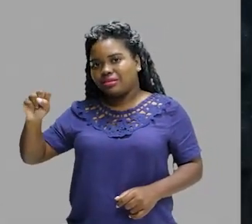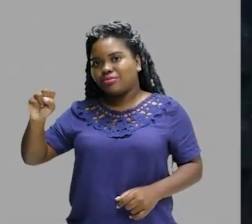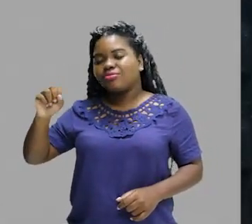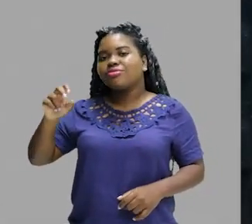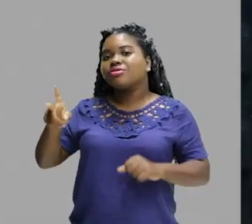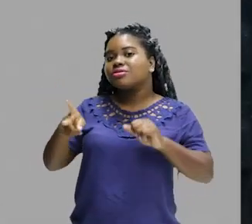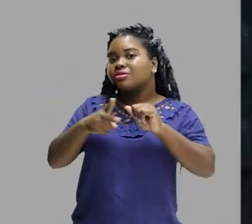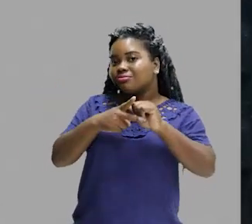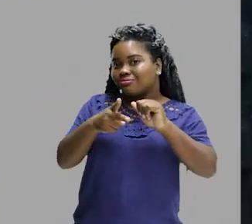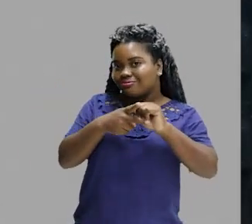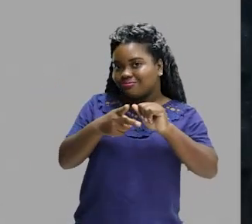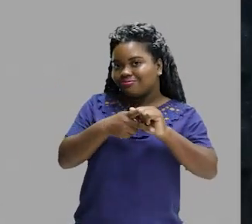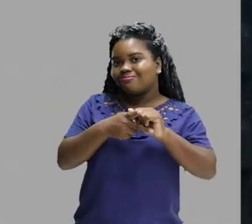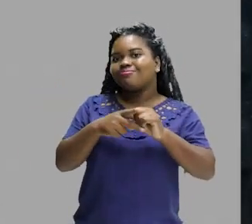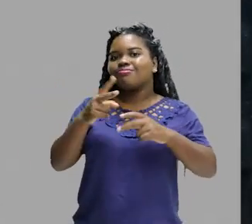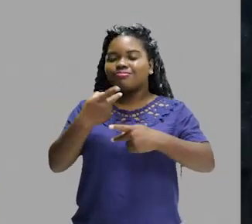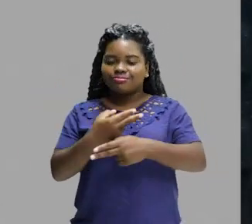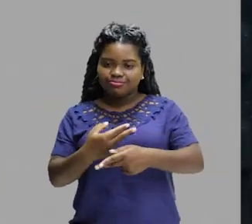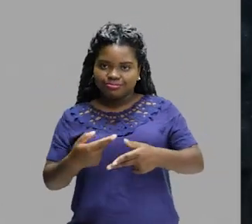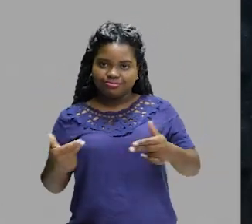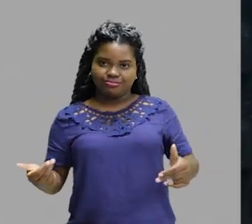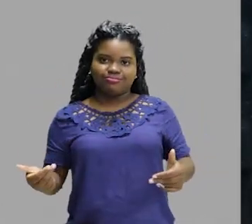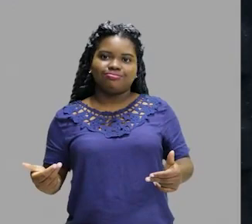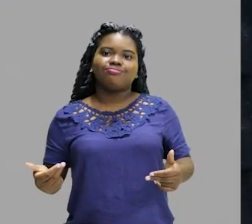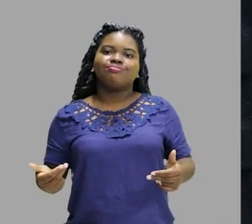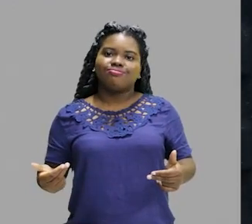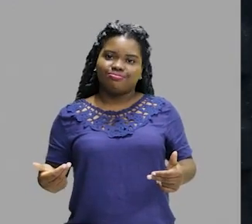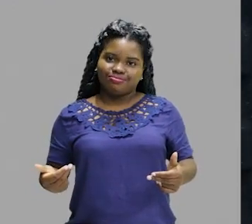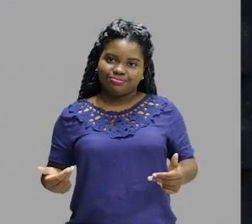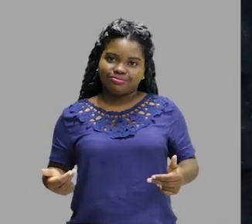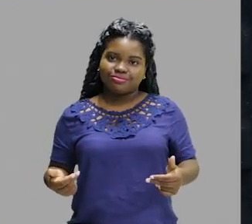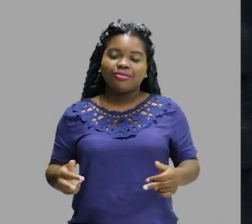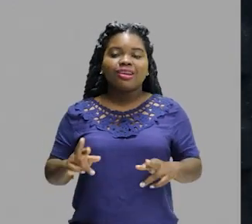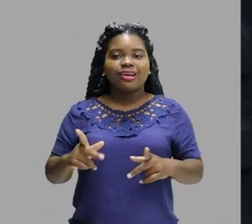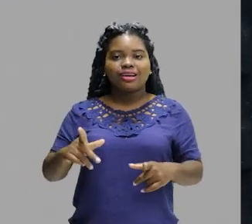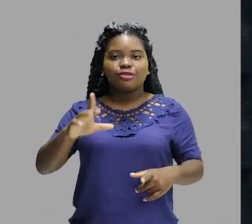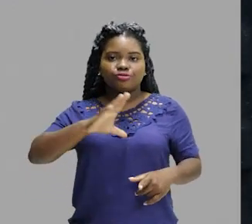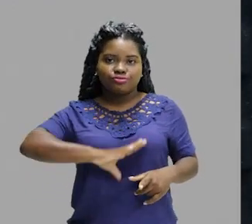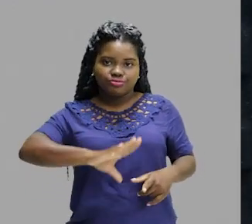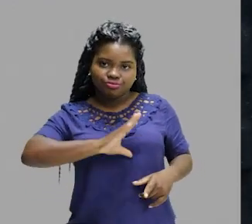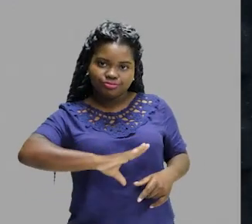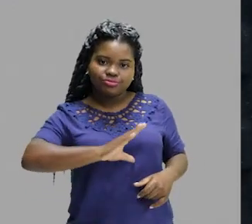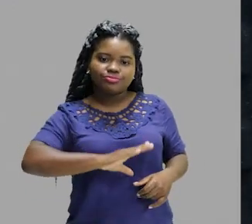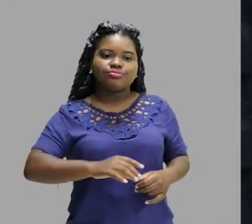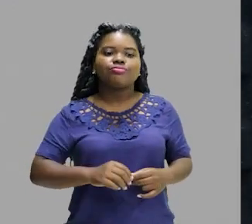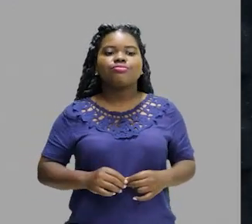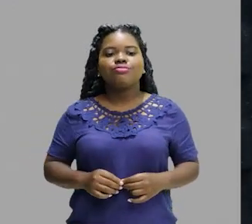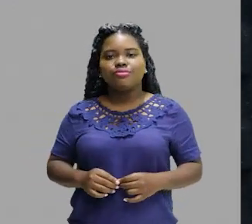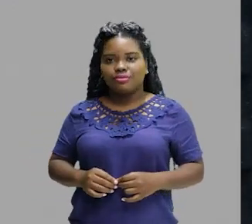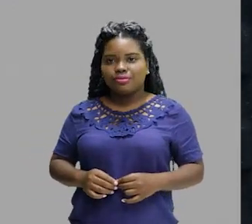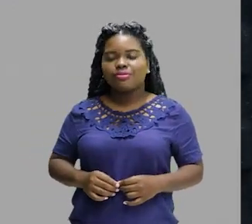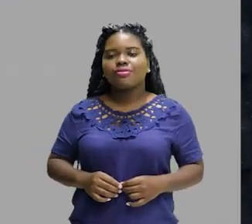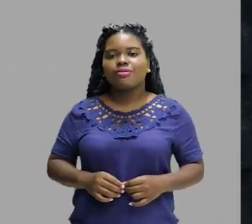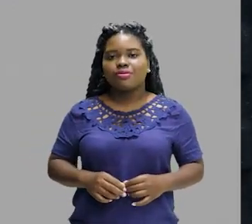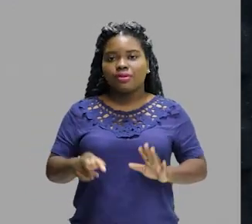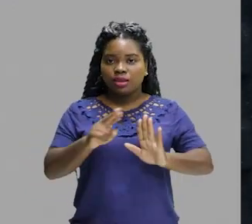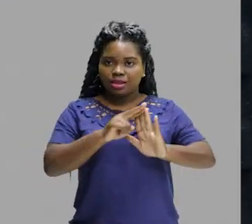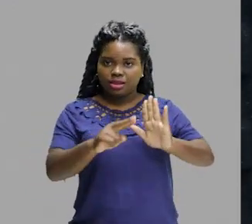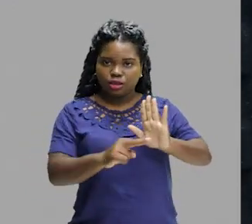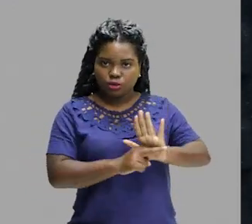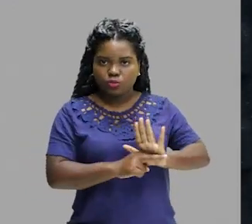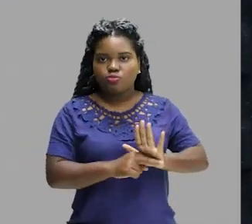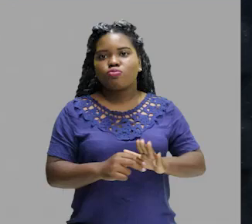possui flexão de número cantado, cantadas, cantada e cantadas, com exceção nos